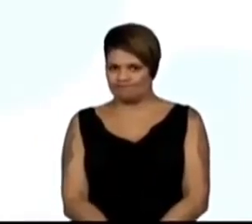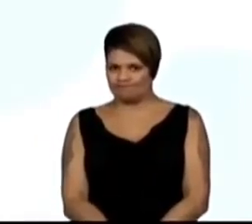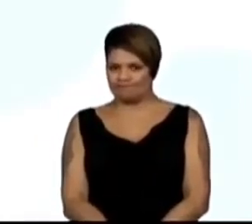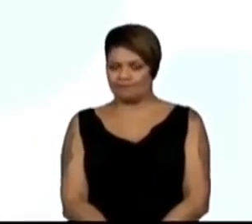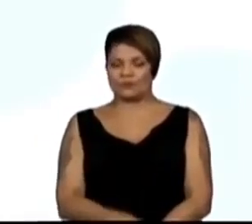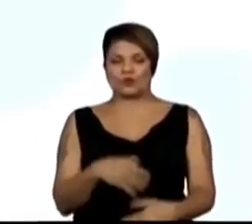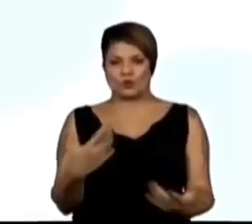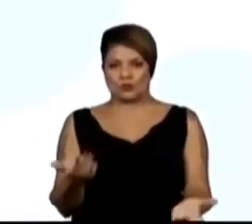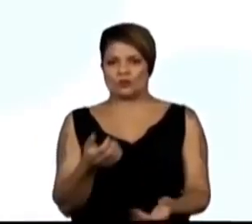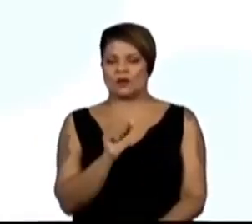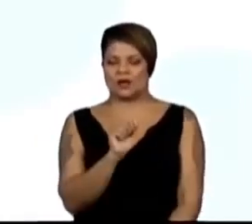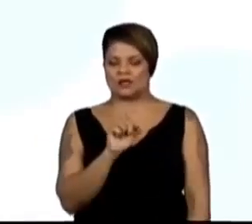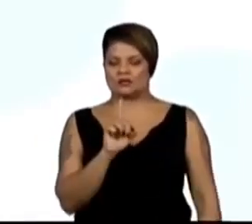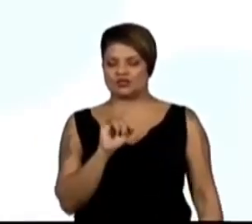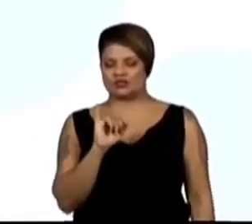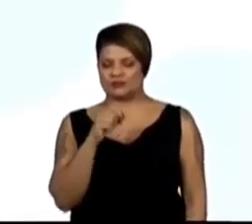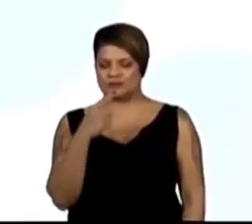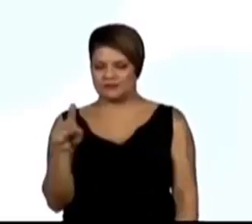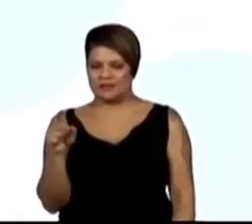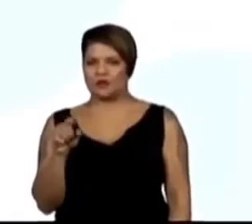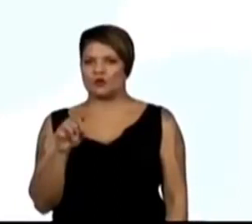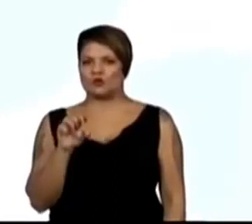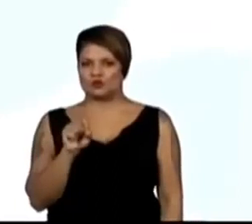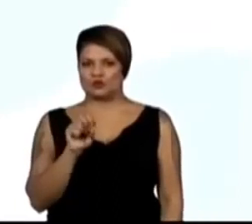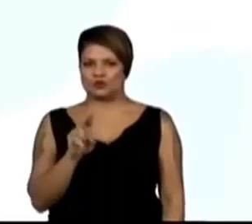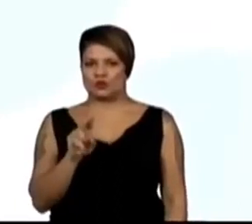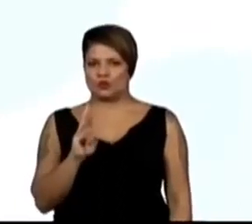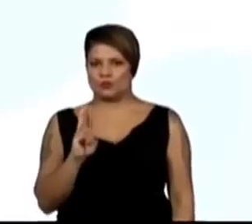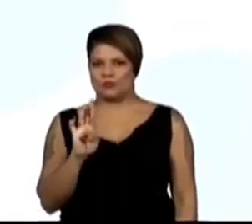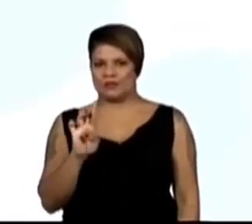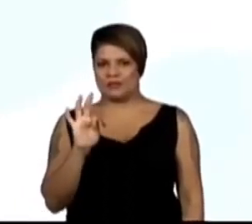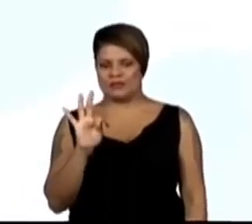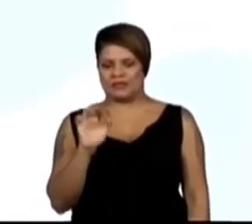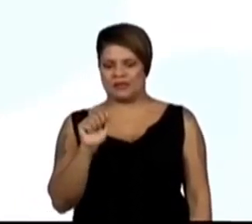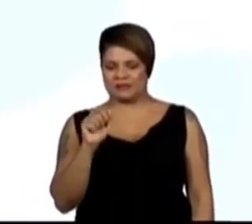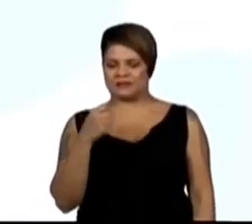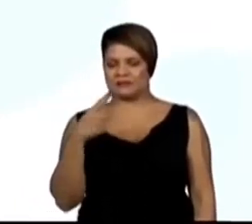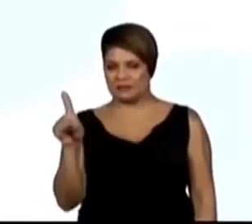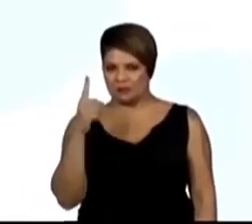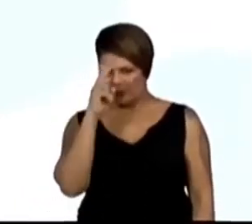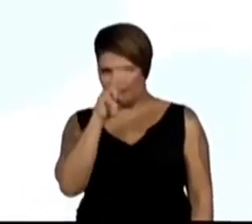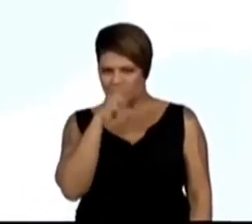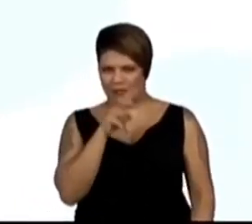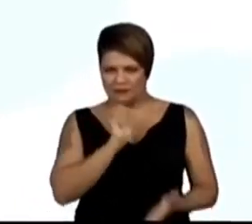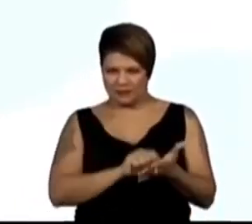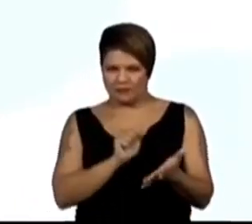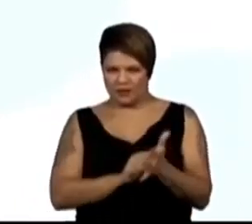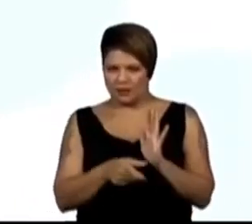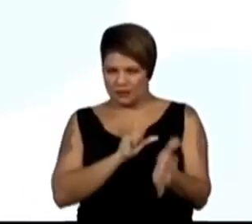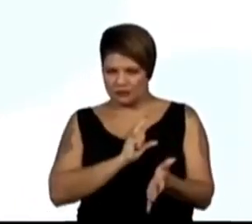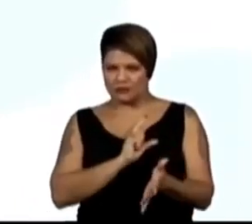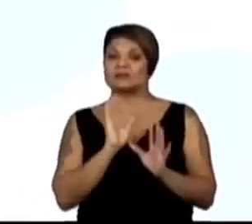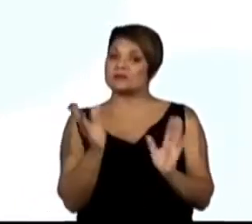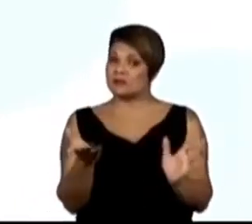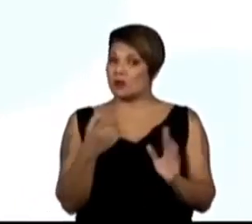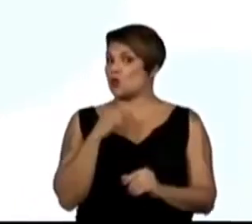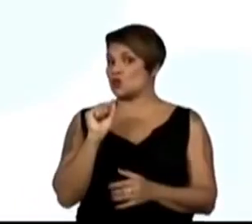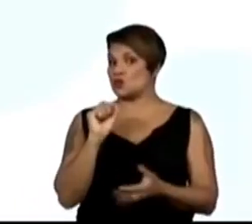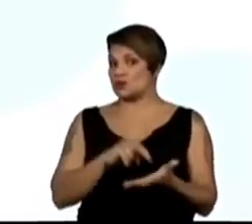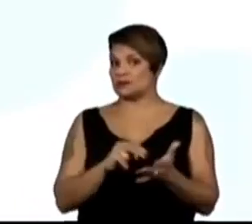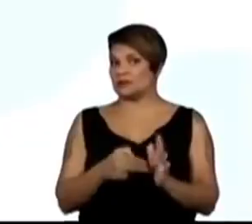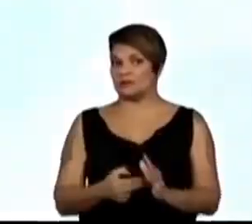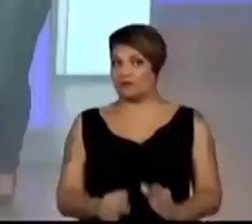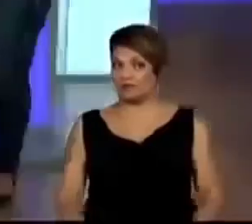quando vai adição, quando vai situação. A gente já entendeu que a questão vai envolver tampinhas. Agora eu tenho o Lucas com 13 tampinhas